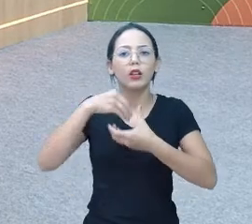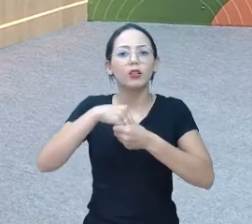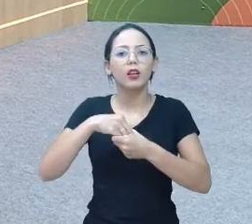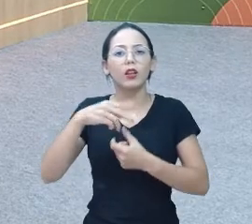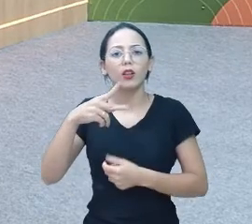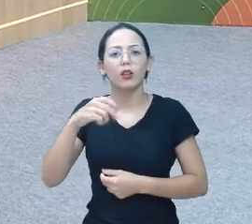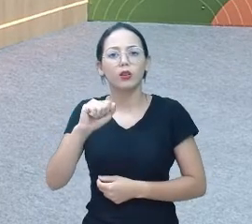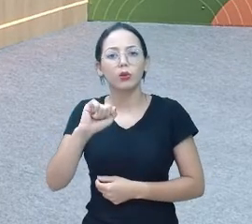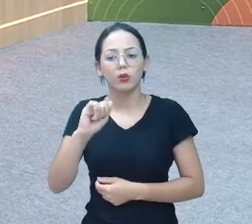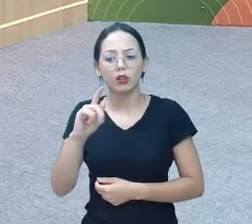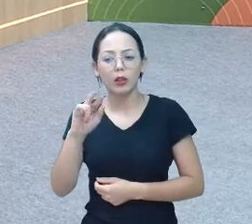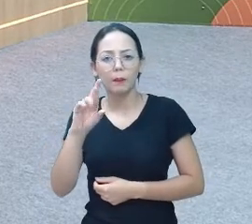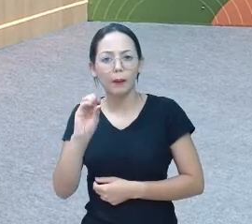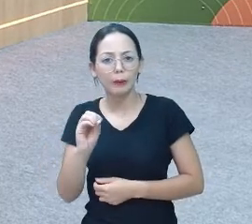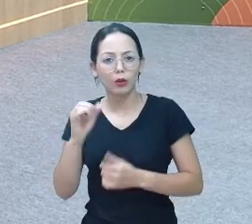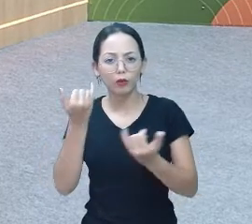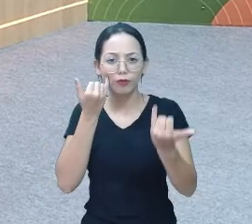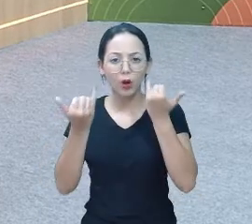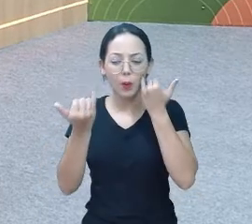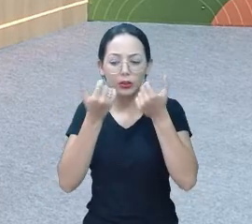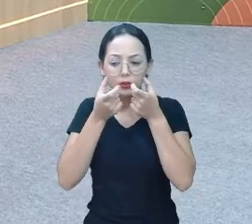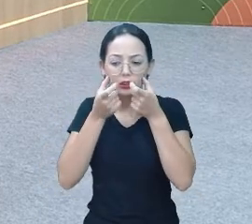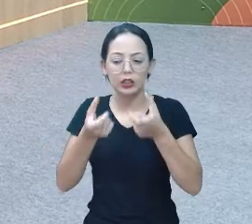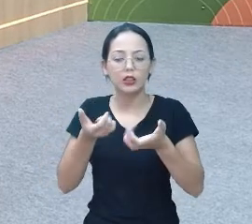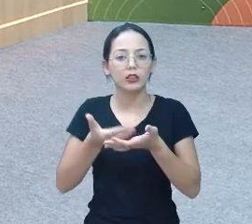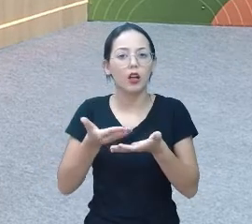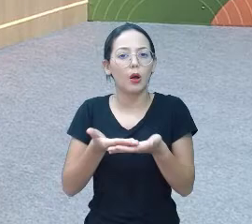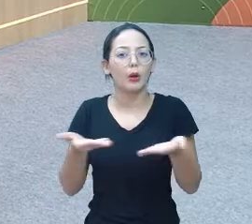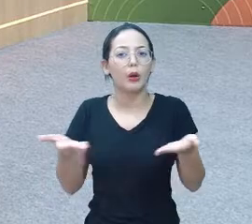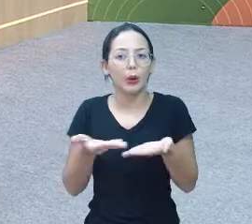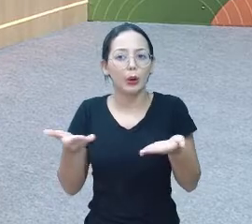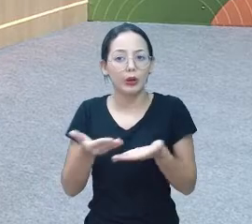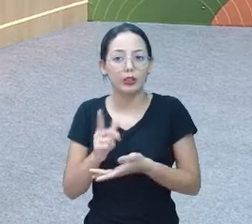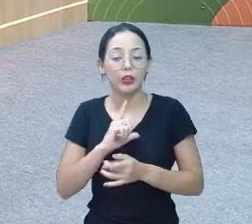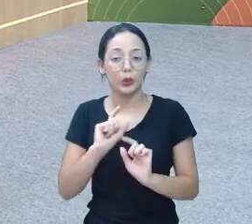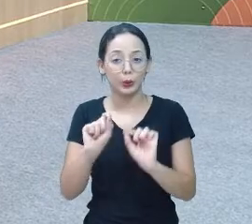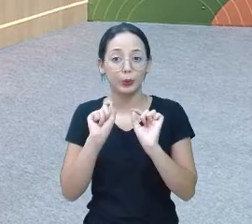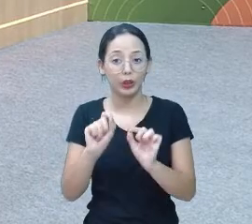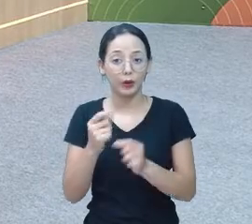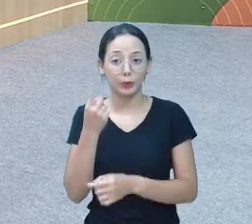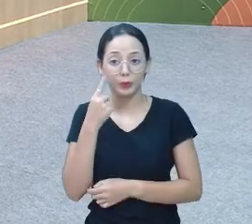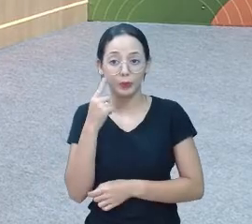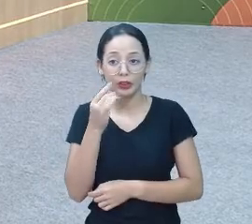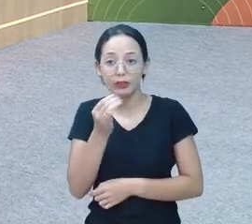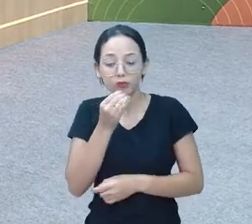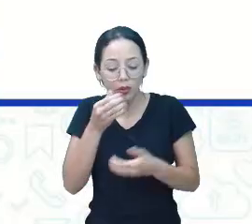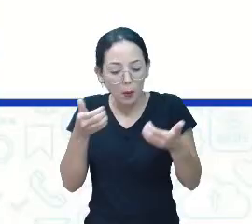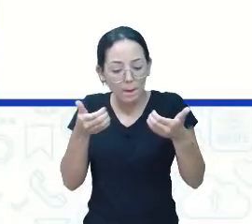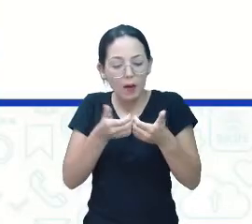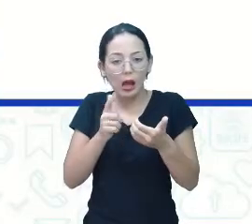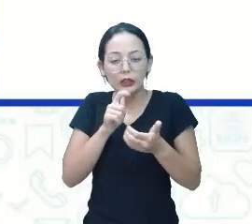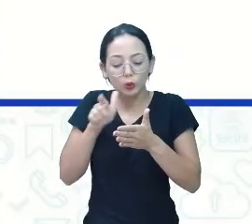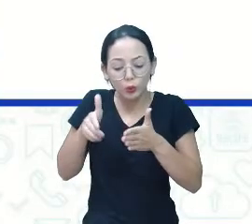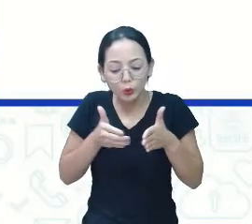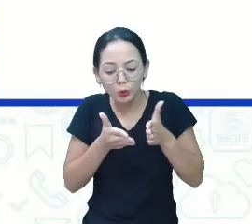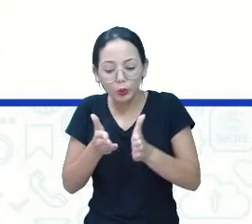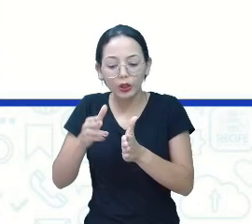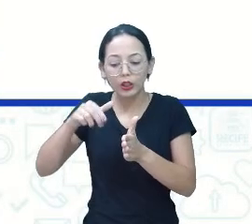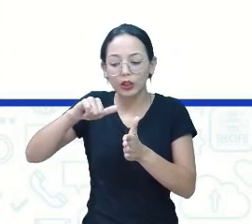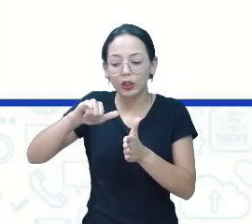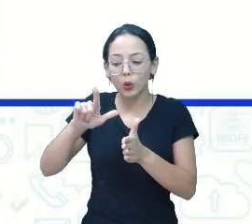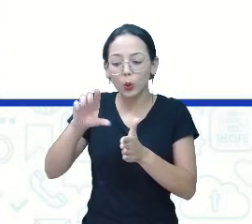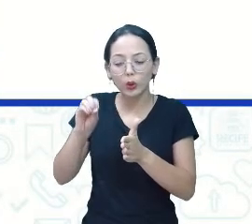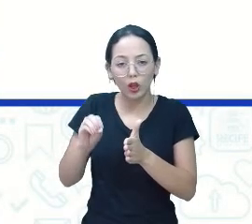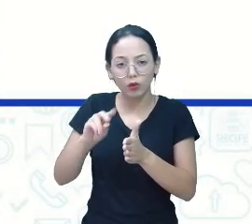de informações que vão interessar a nossa aula, tá certo? Então o que a gente vai ter aqui é o seguinte, que as margens do rio Nilo, como eu disse,